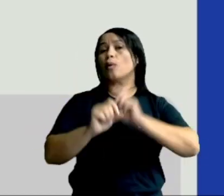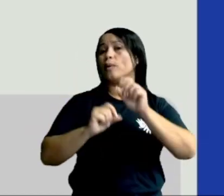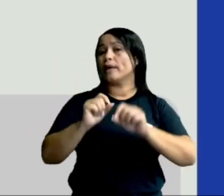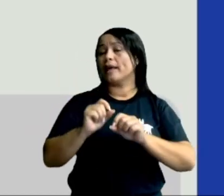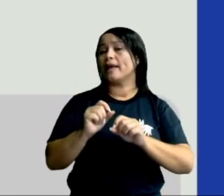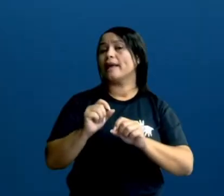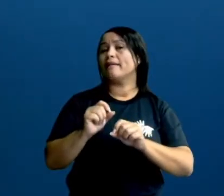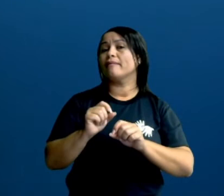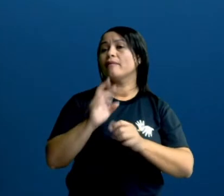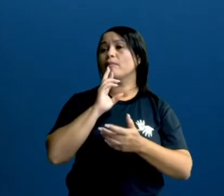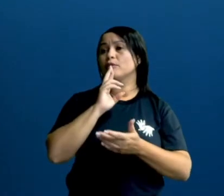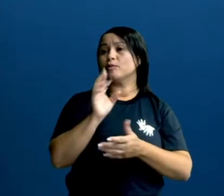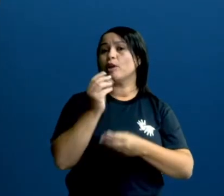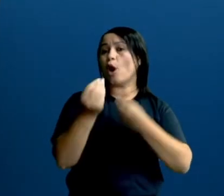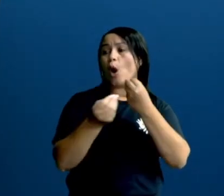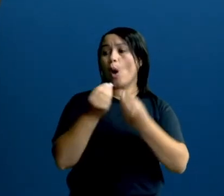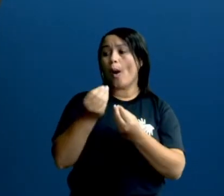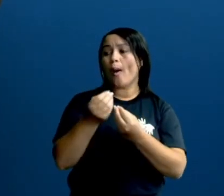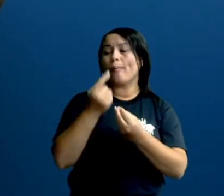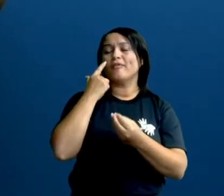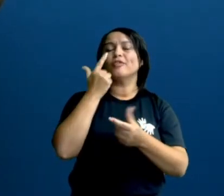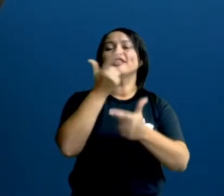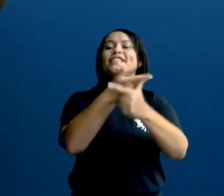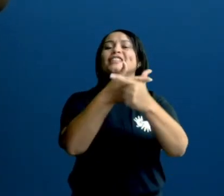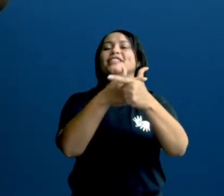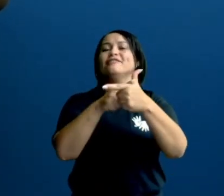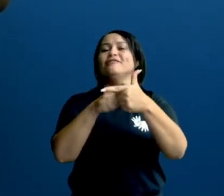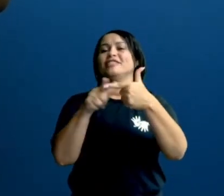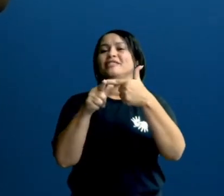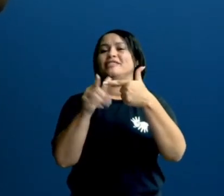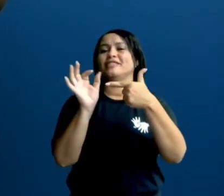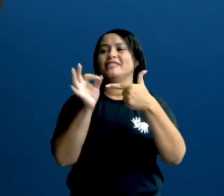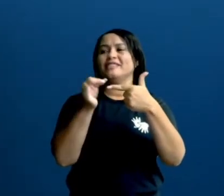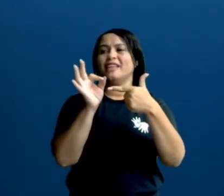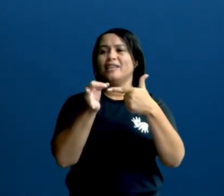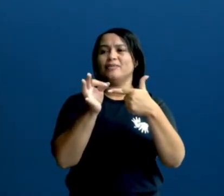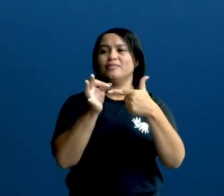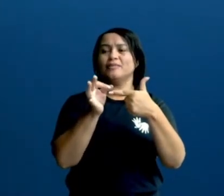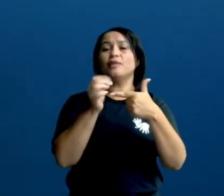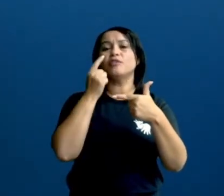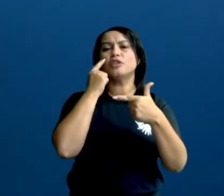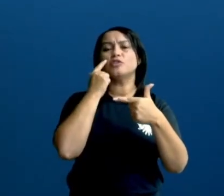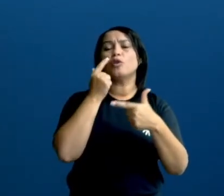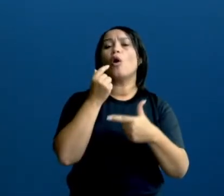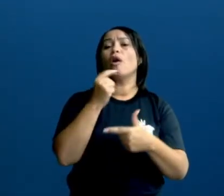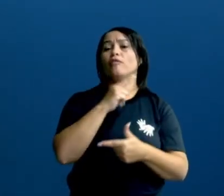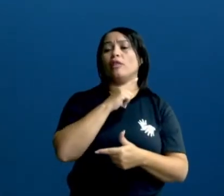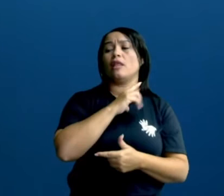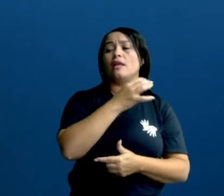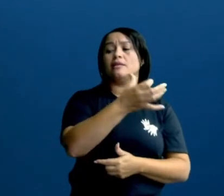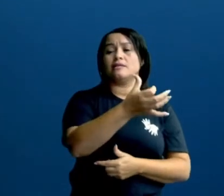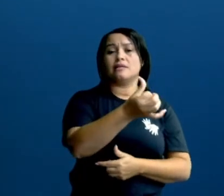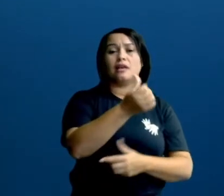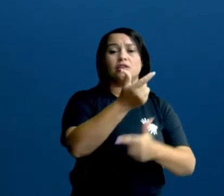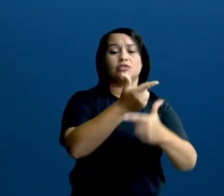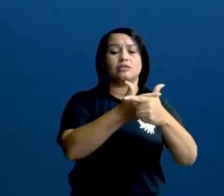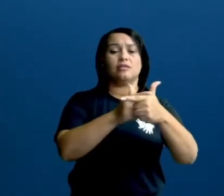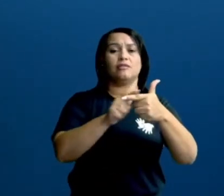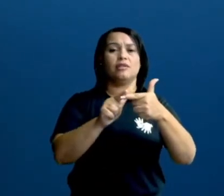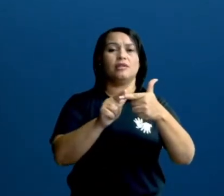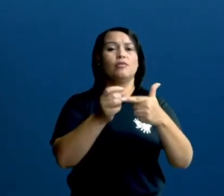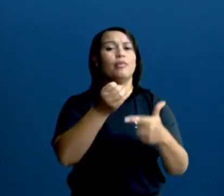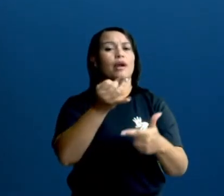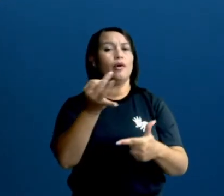o meu 6 aqui? Eu vou dividir, tá bem? Então, aqui eu vou ter, ó, 6 dividido para